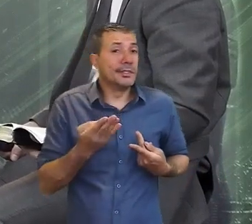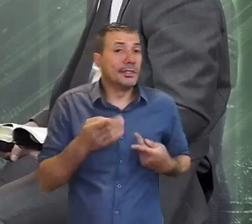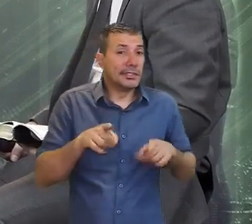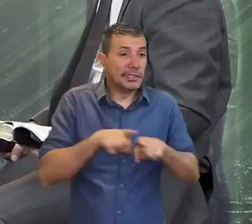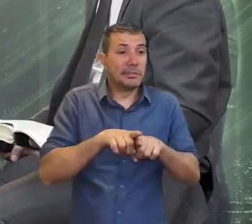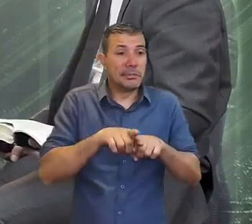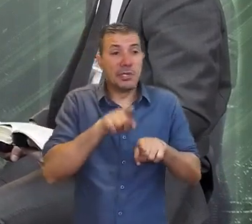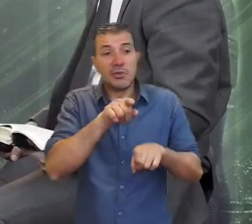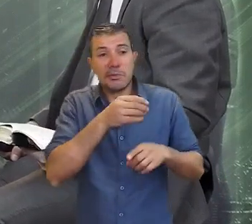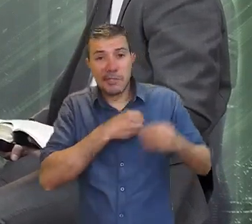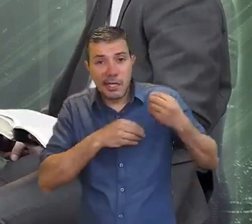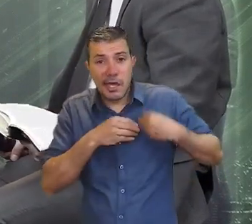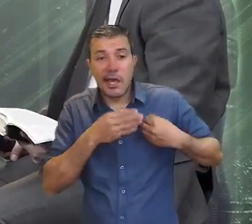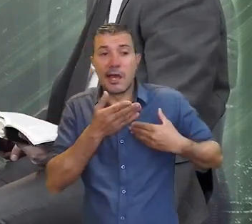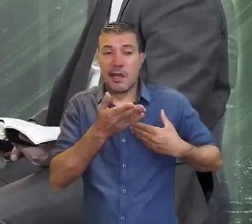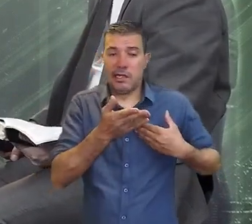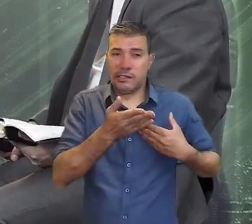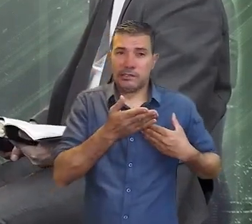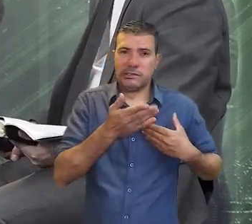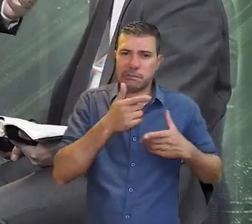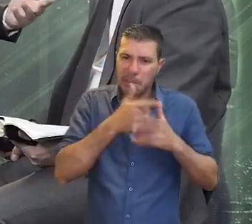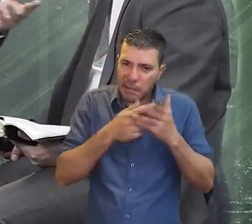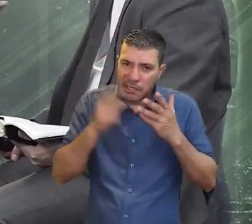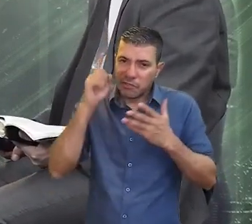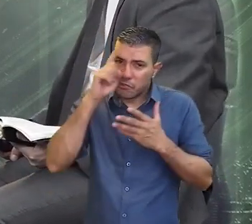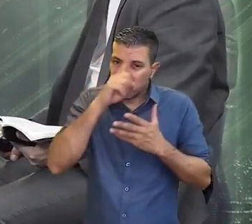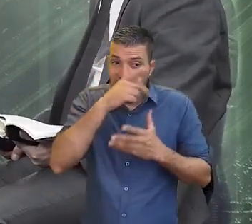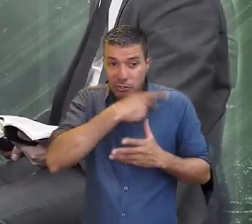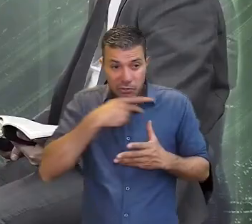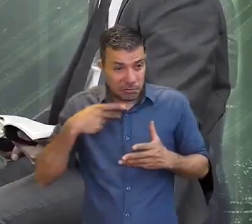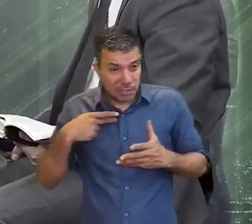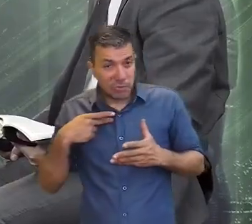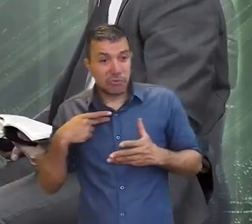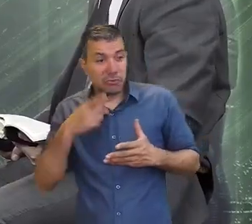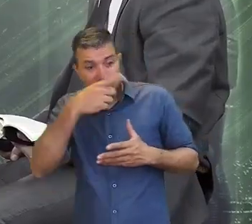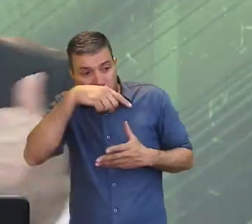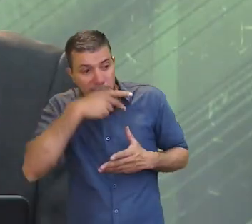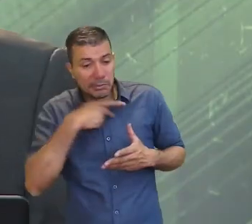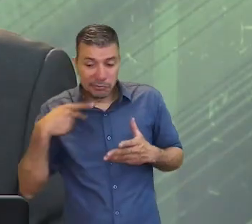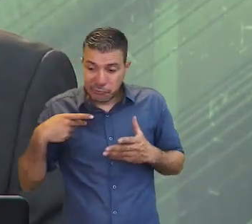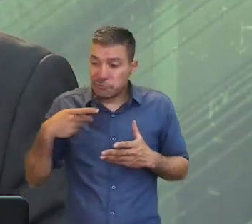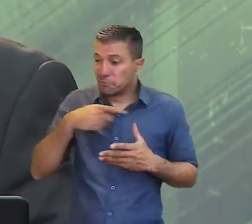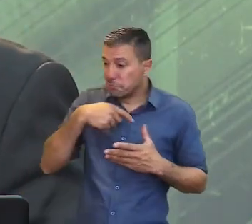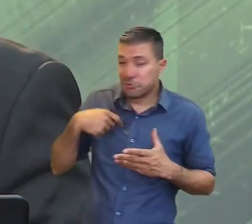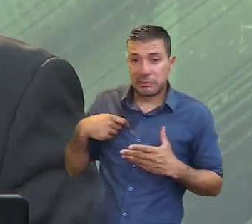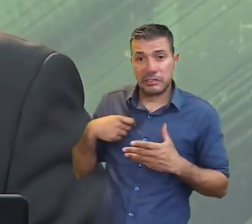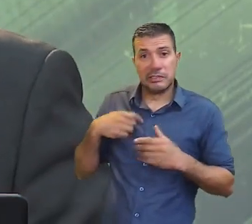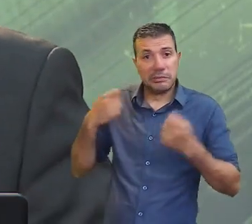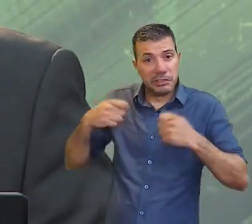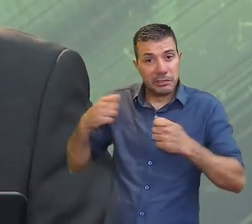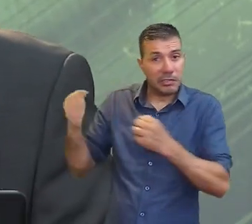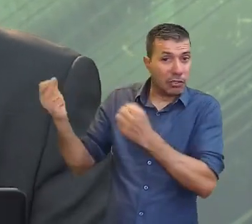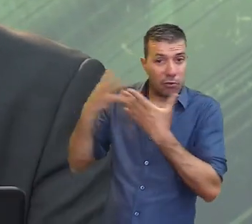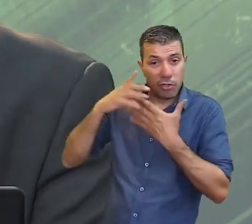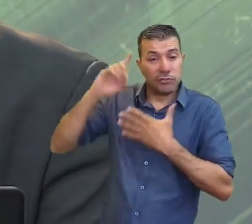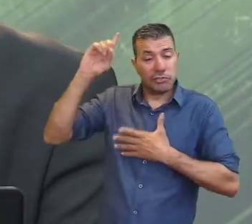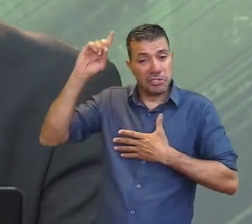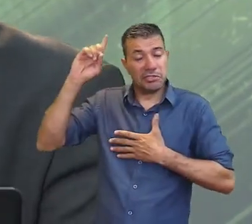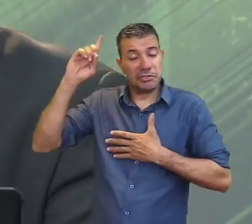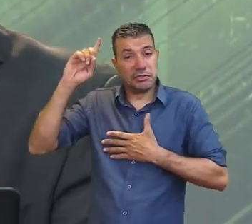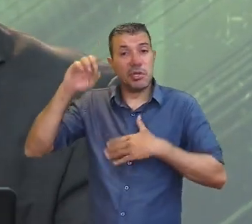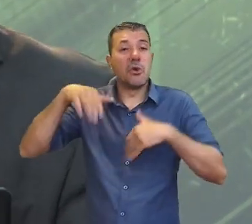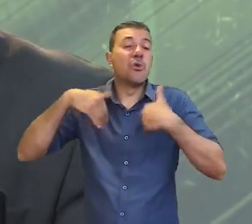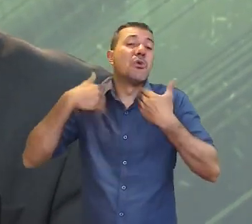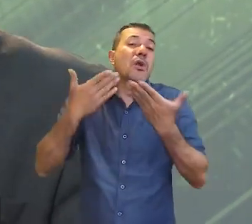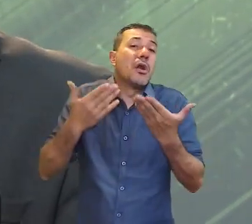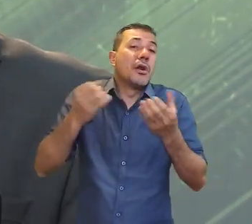era um pecador. Ele também tinha suas lutas, assim como nós somos sacerdotes, somos pastores, mas nós também carecemos da graça de Deus. Qual é a